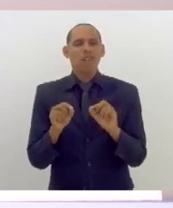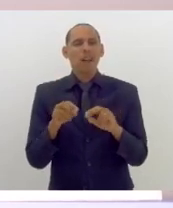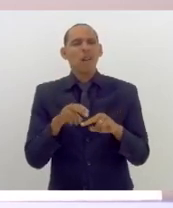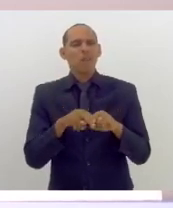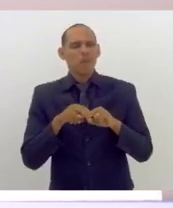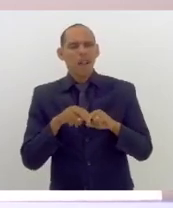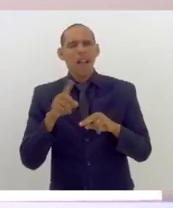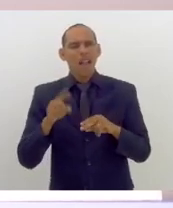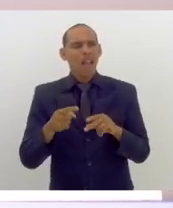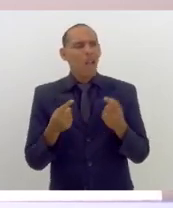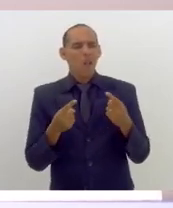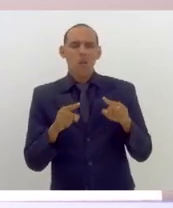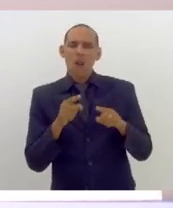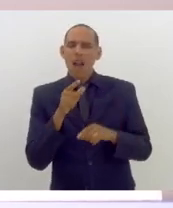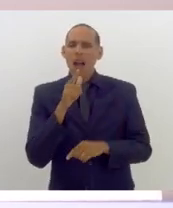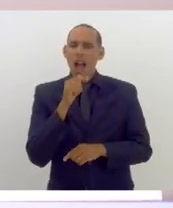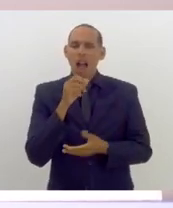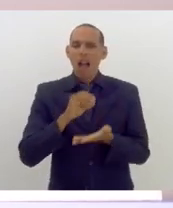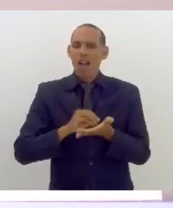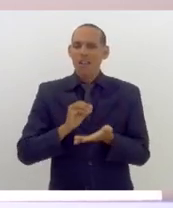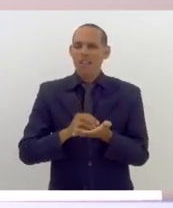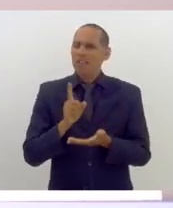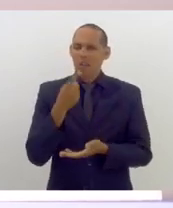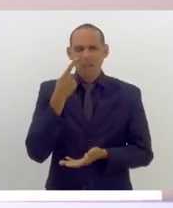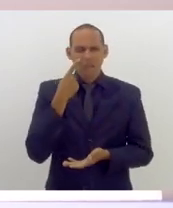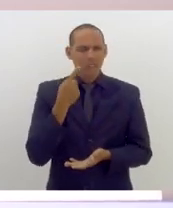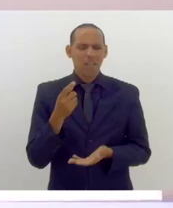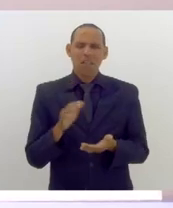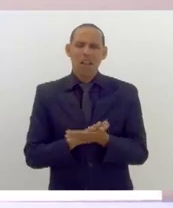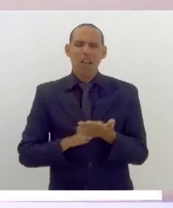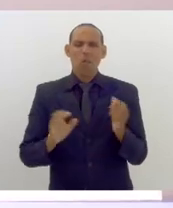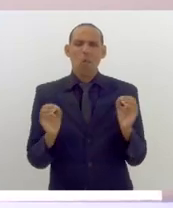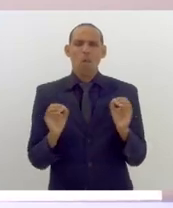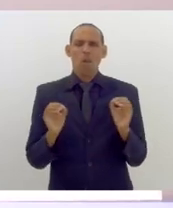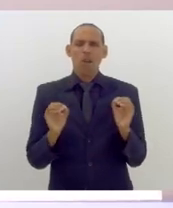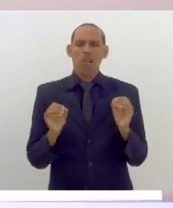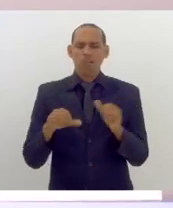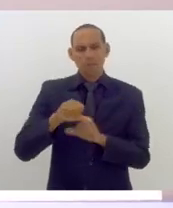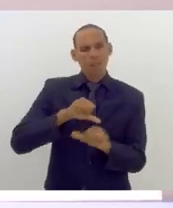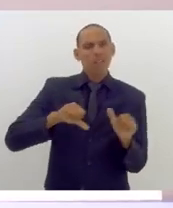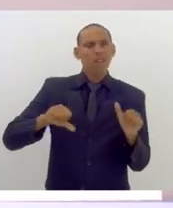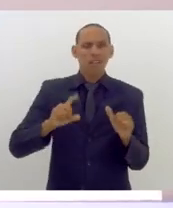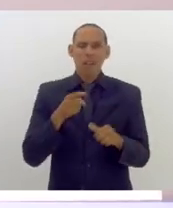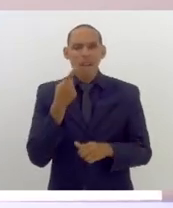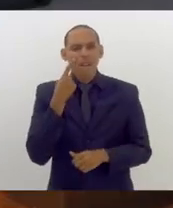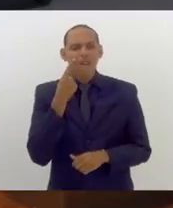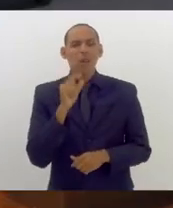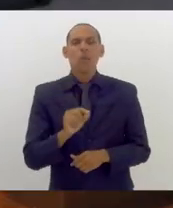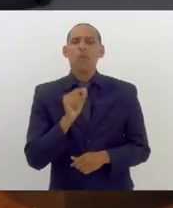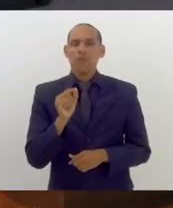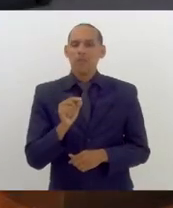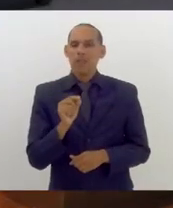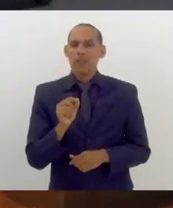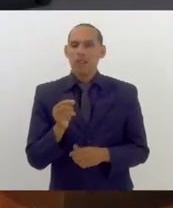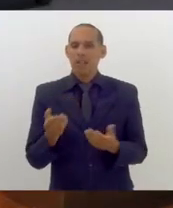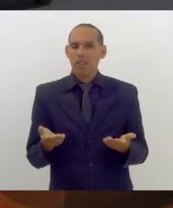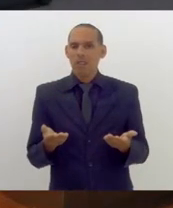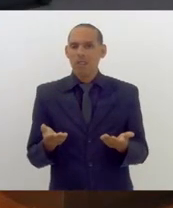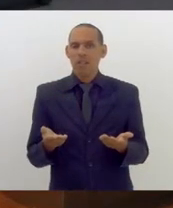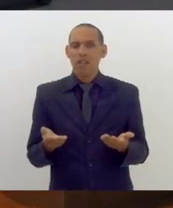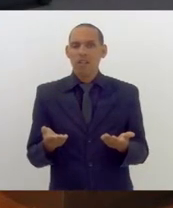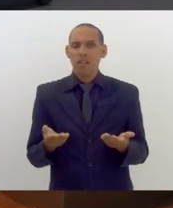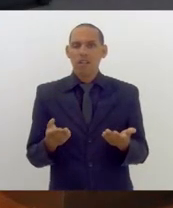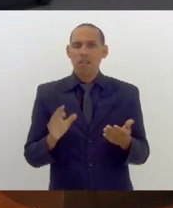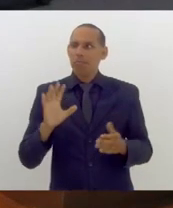enfrentamento de estação escassez hídrica nós não estamos vendo isso pelo contrário nós estamos observando a questão da alteração